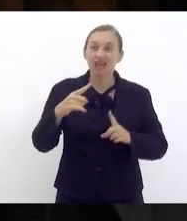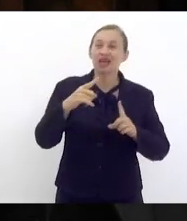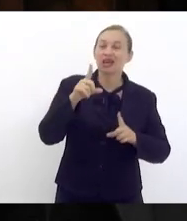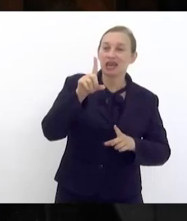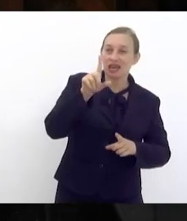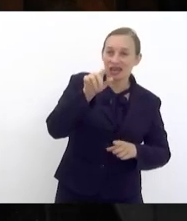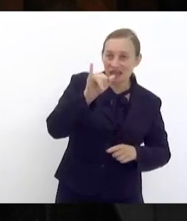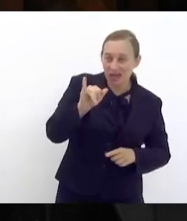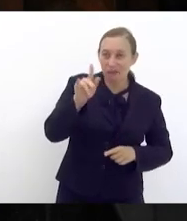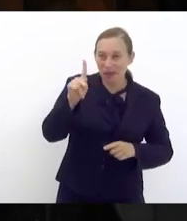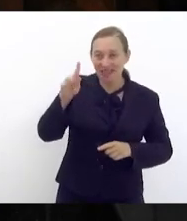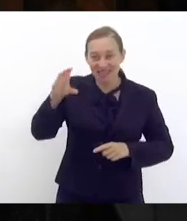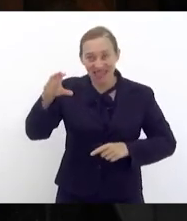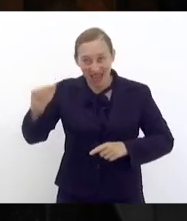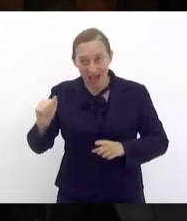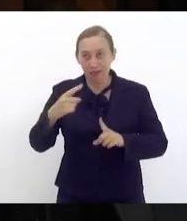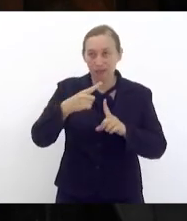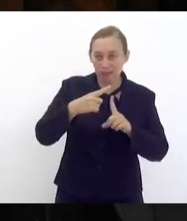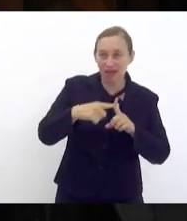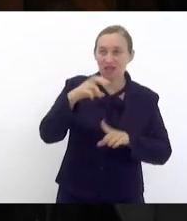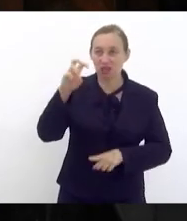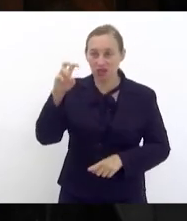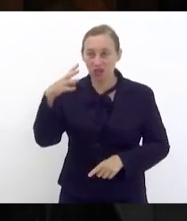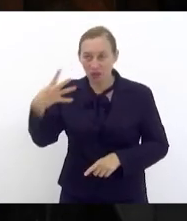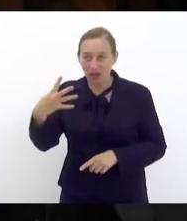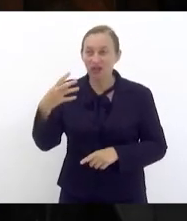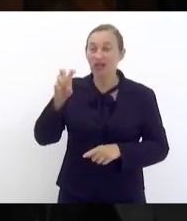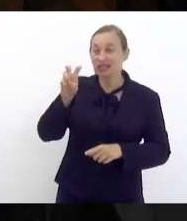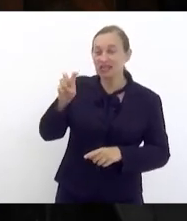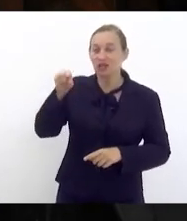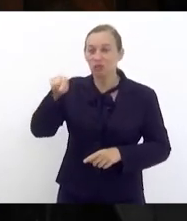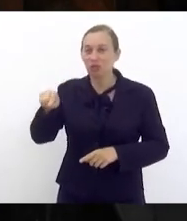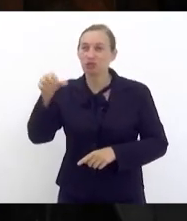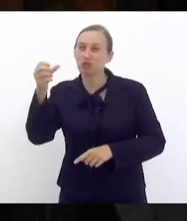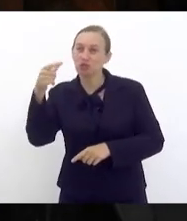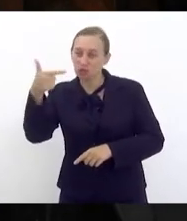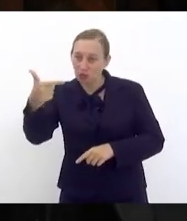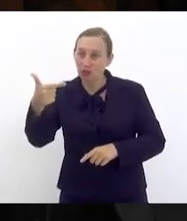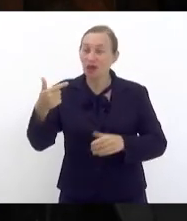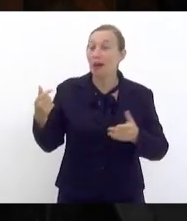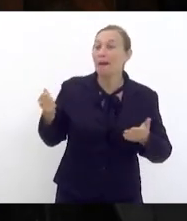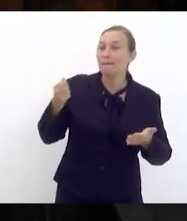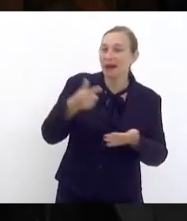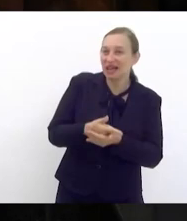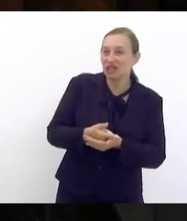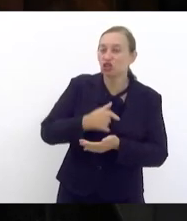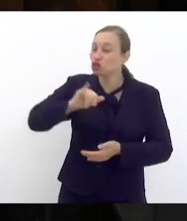4 é 5,2. Então, nós estamos pagando de juro